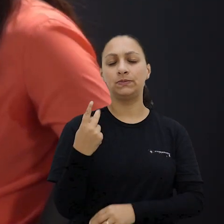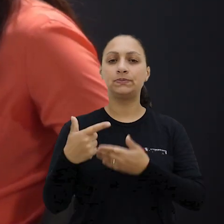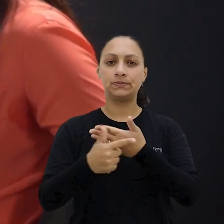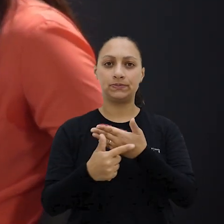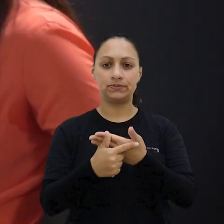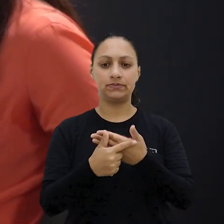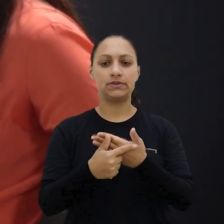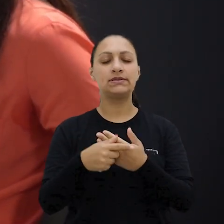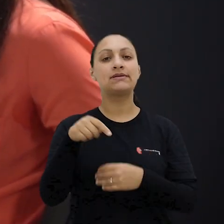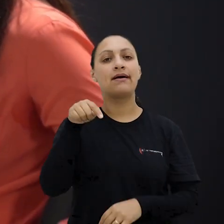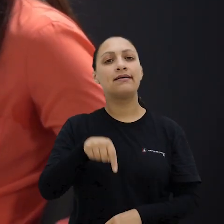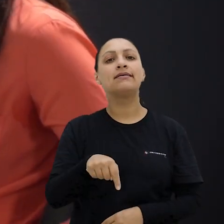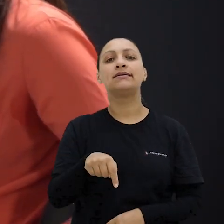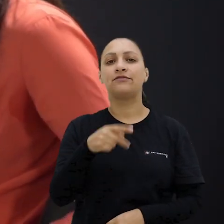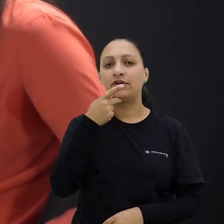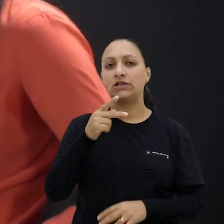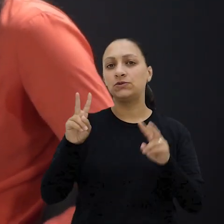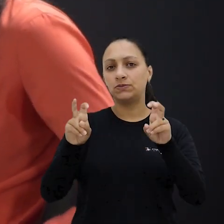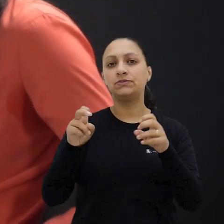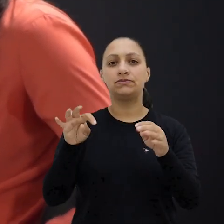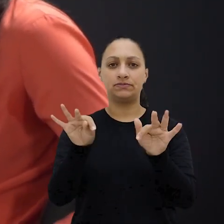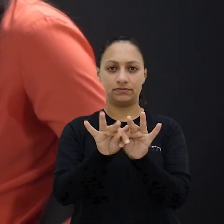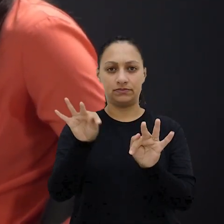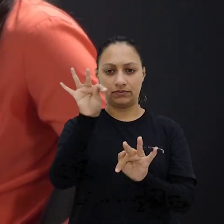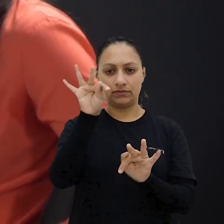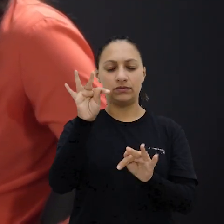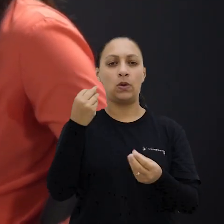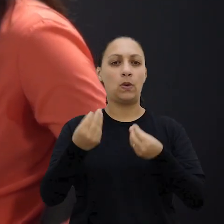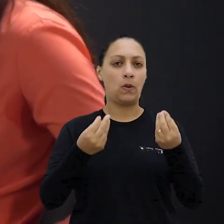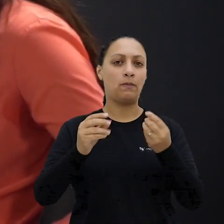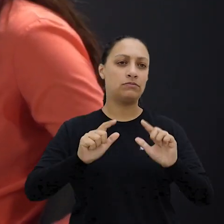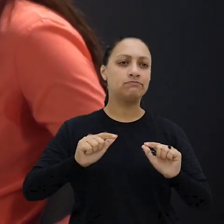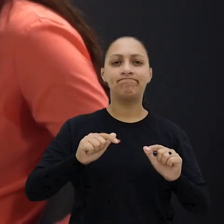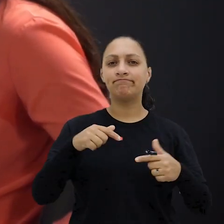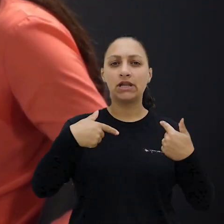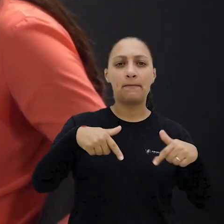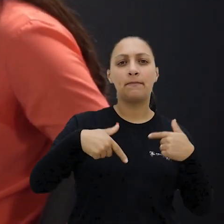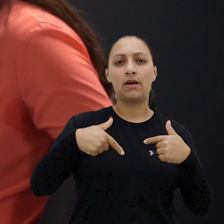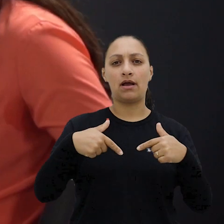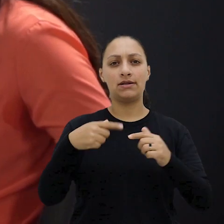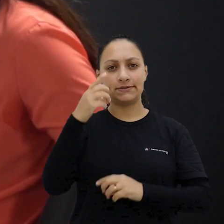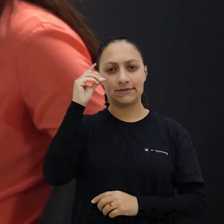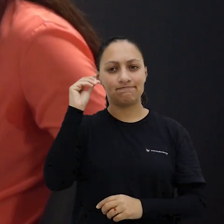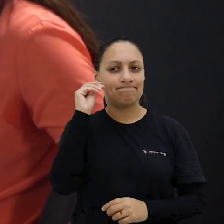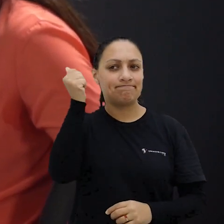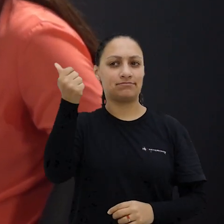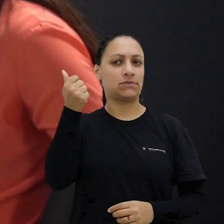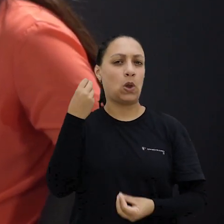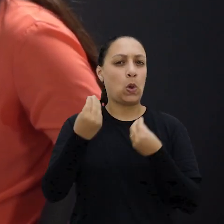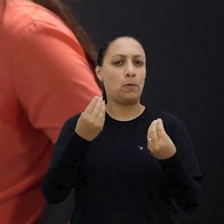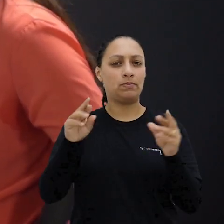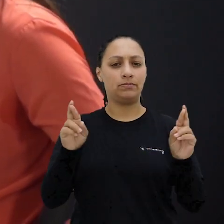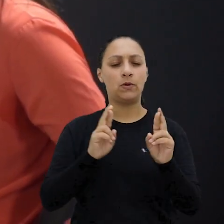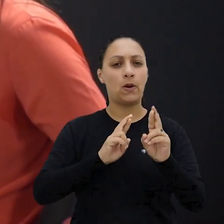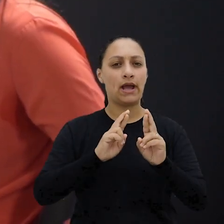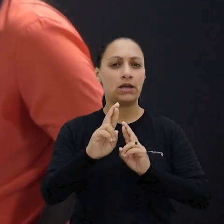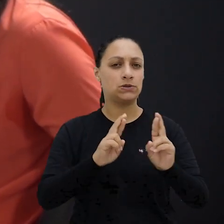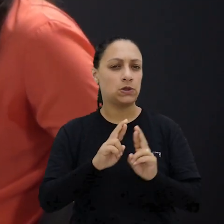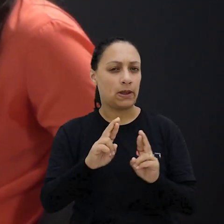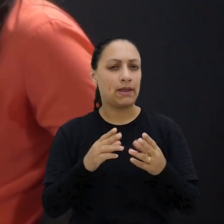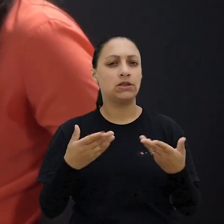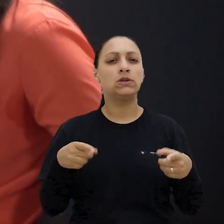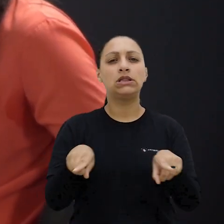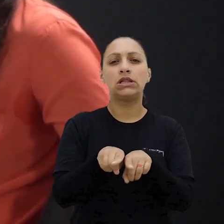tenho dois papéis aqui, né? Uma é falar do Fevale Tech Park, um pouquinho das ações, dos insights e como se dá um pouco desse